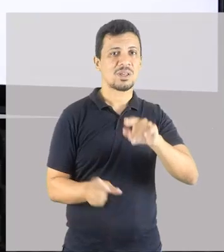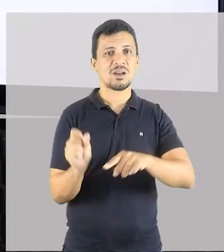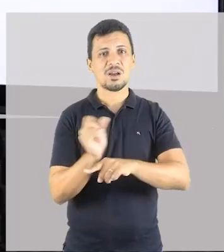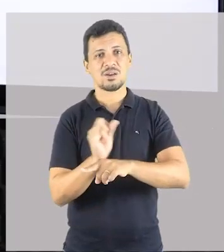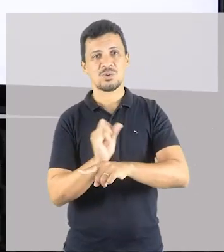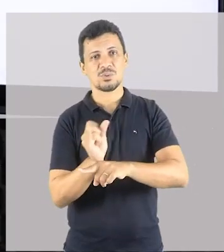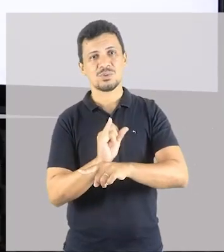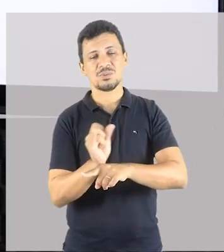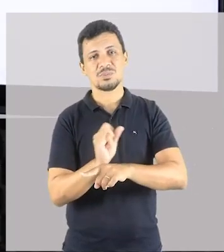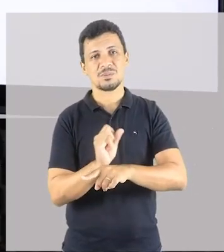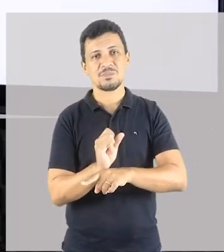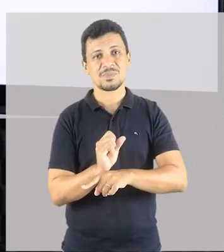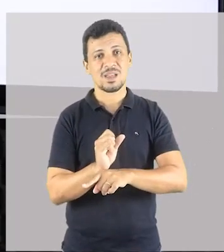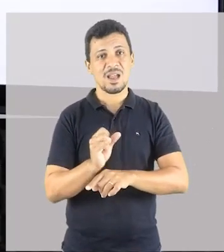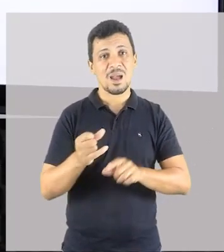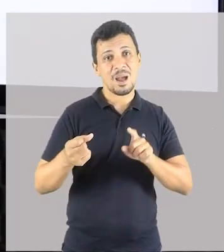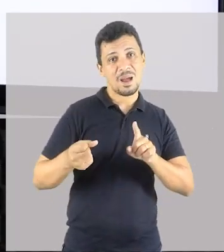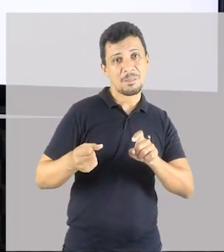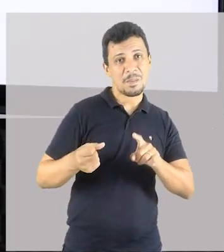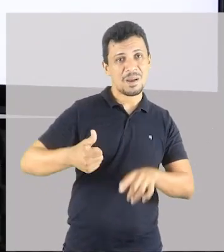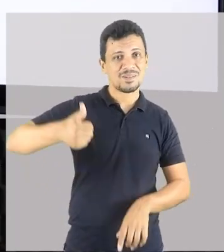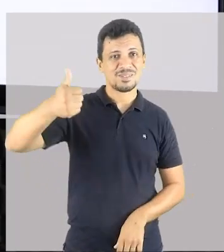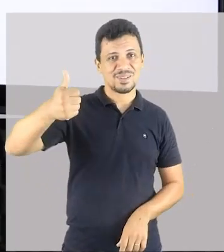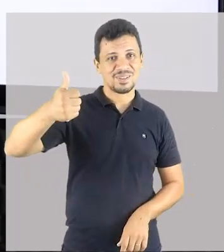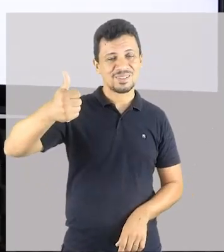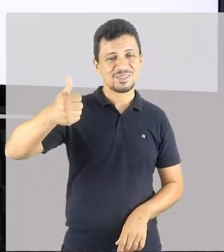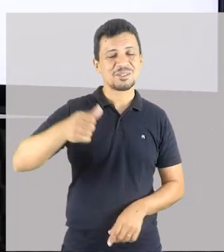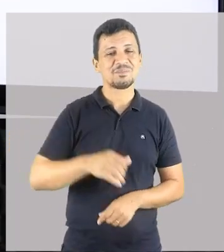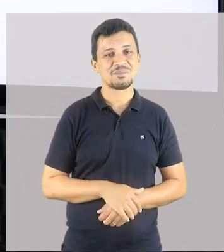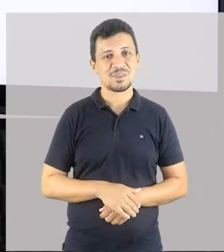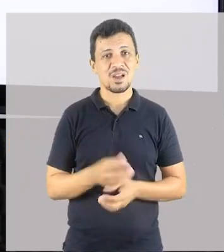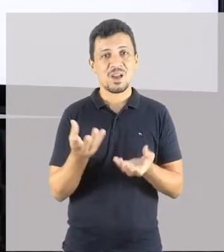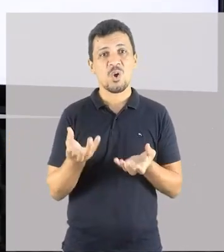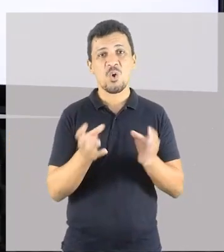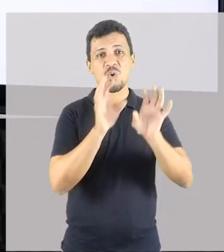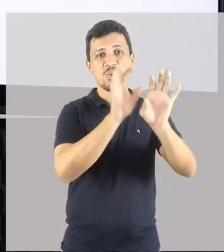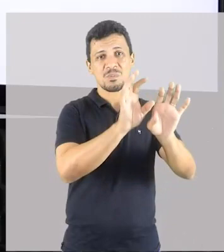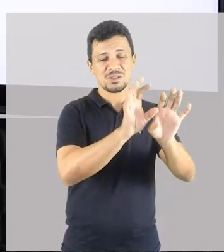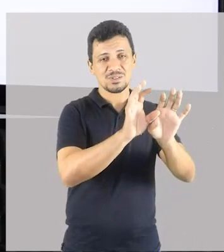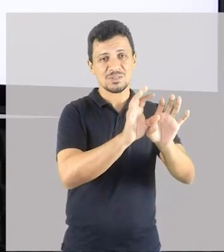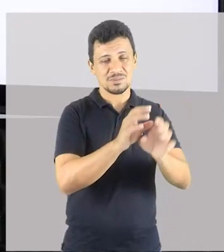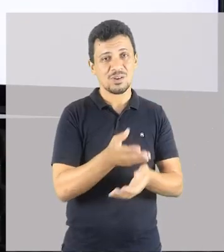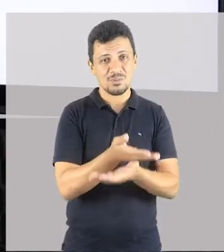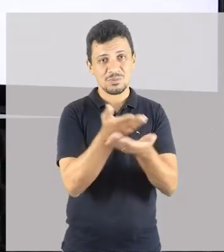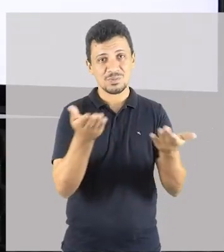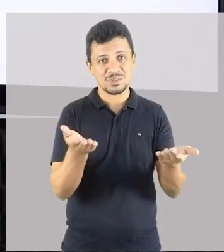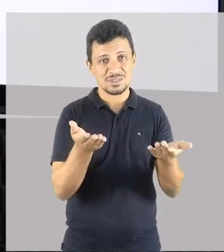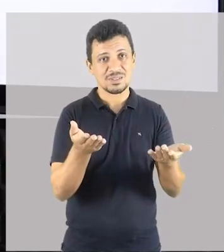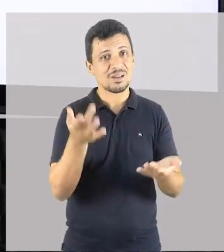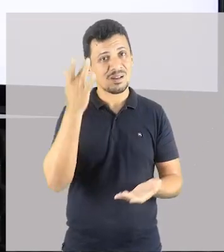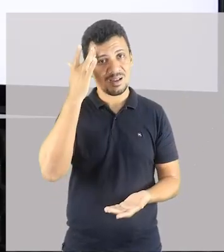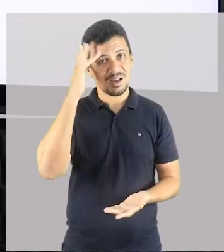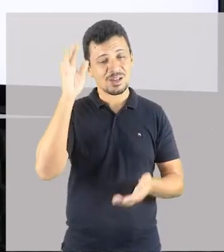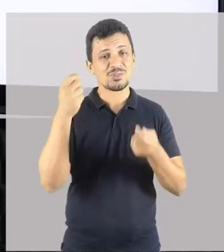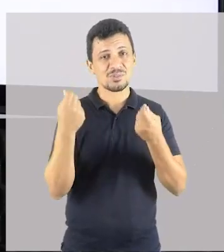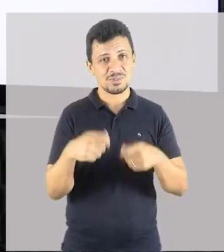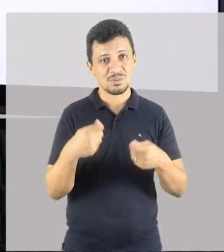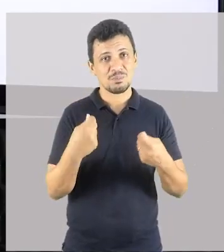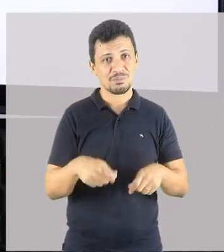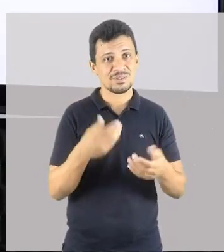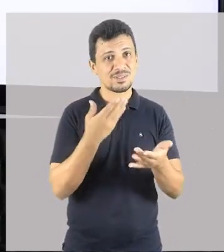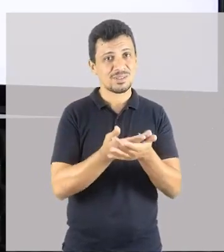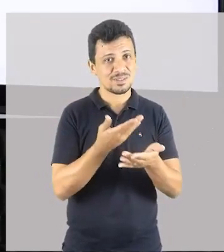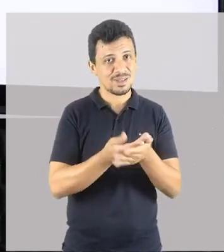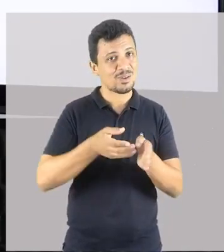Tá? E deem lá um like, né? Curtam, compartilhem com quem vocês acham que está também necessitando